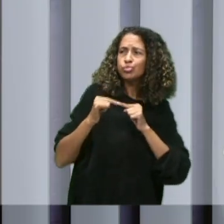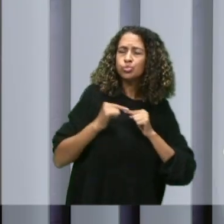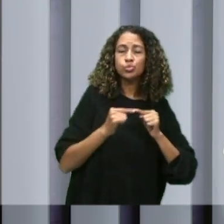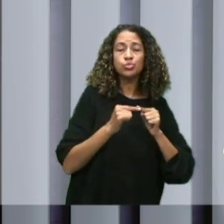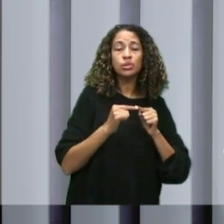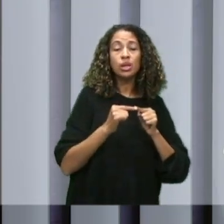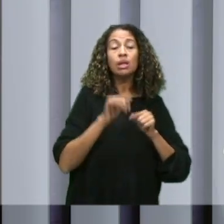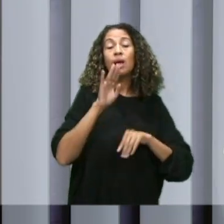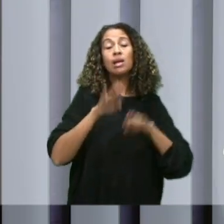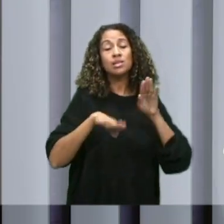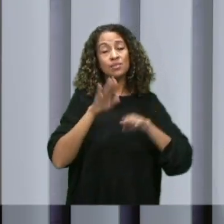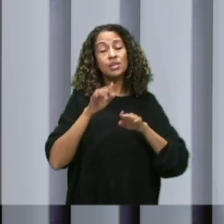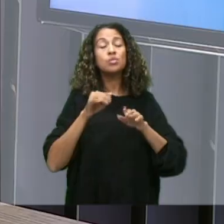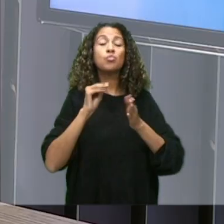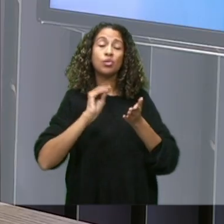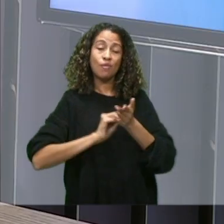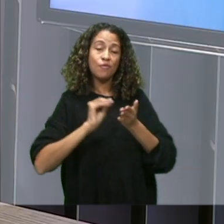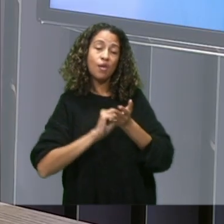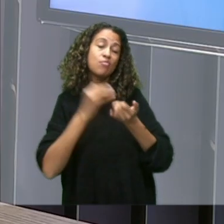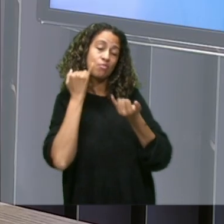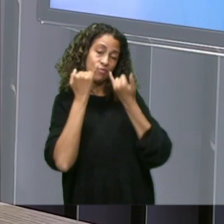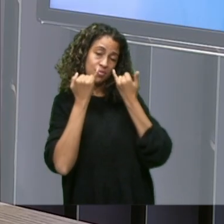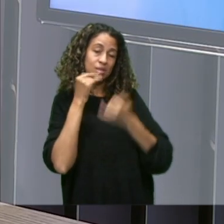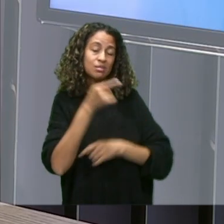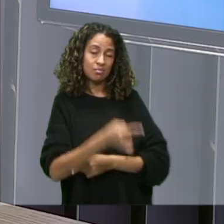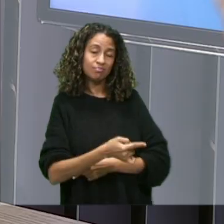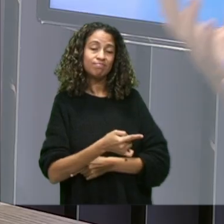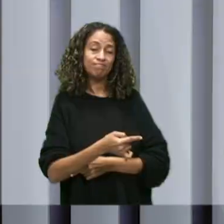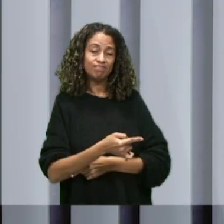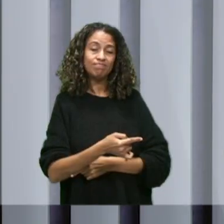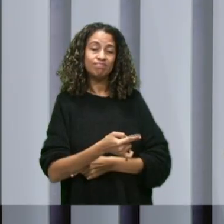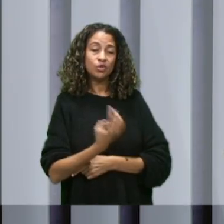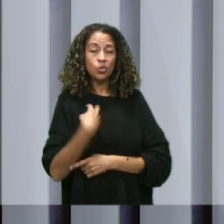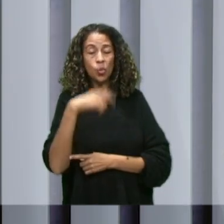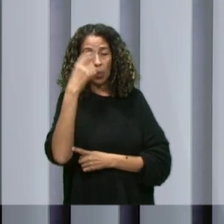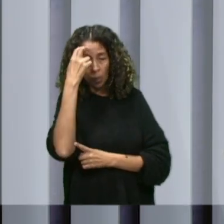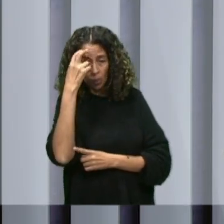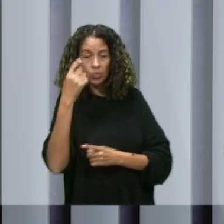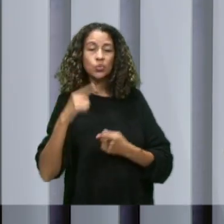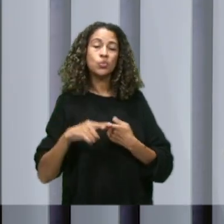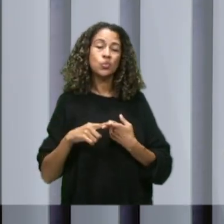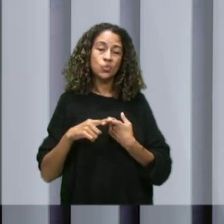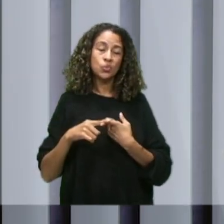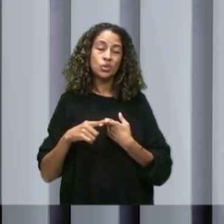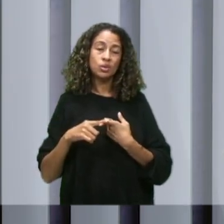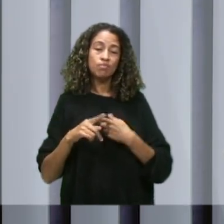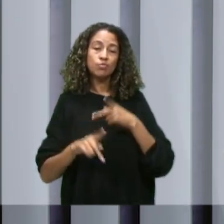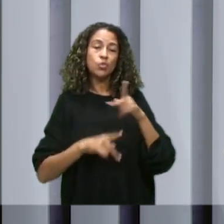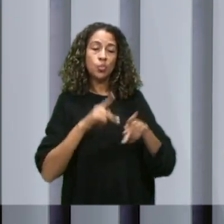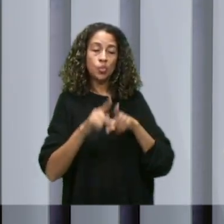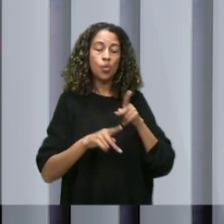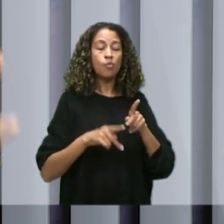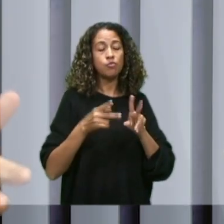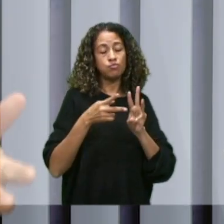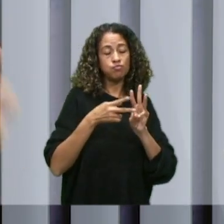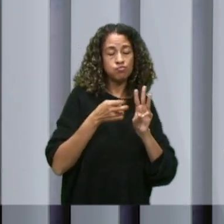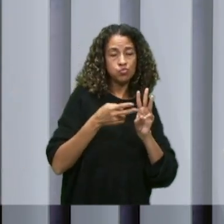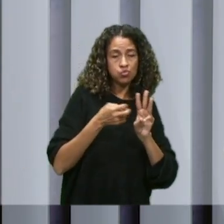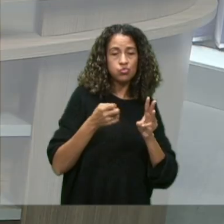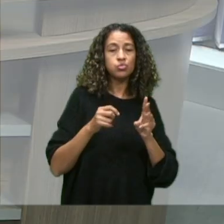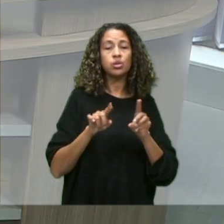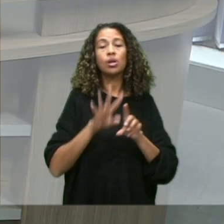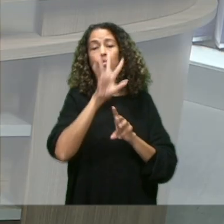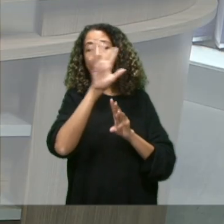ser por falta de uma informação dessas, de uma cultura, né, do povo indígena, do